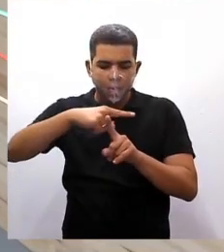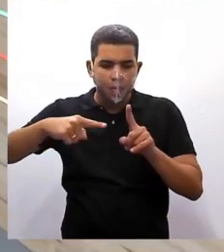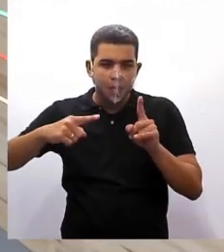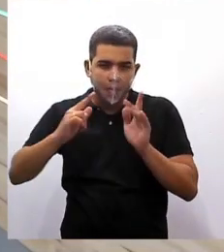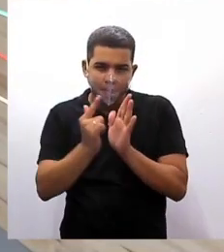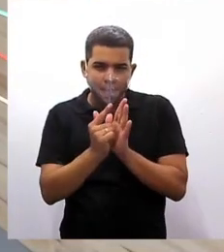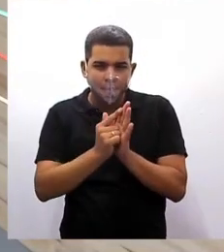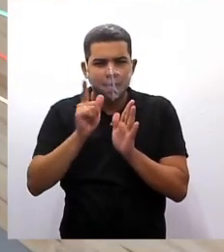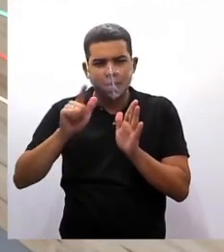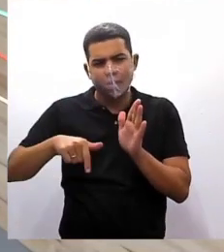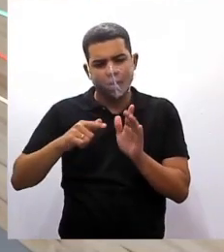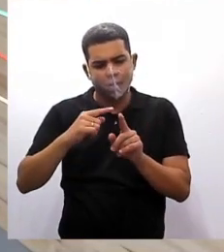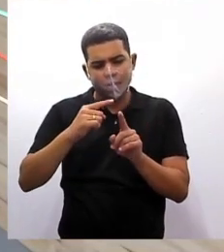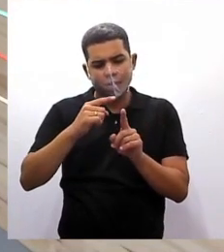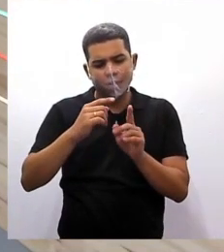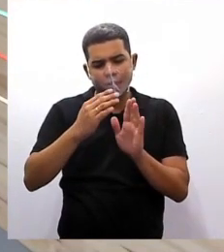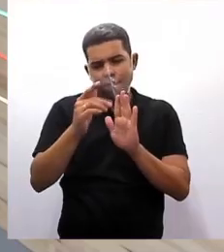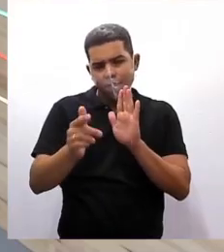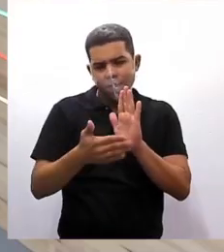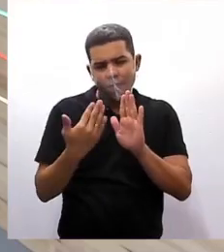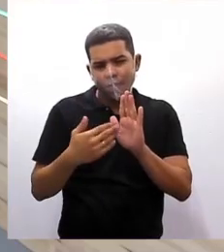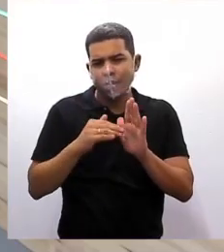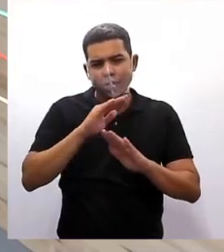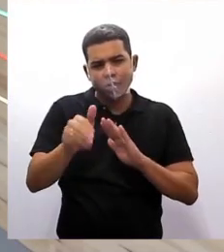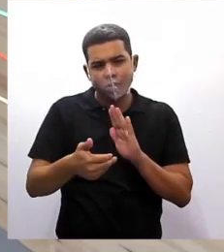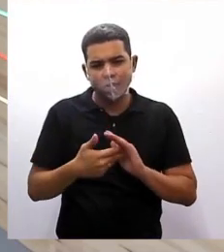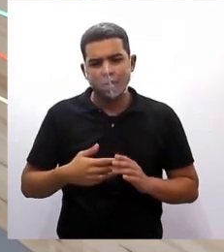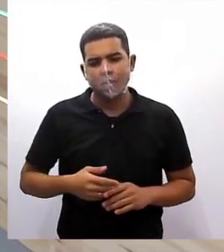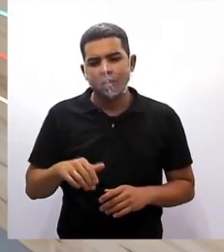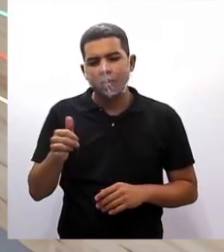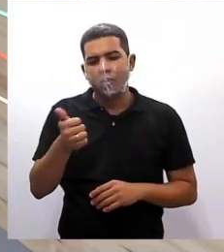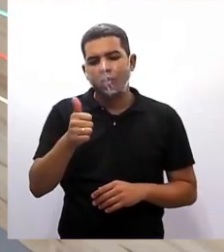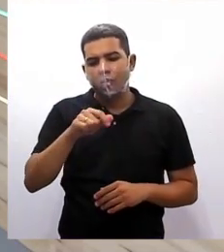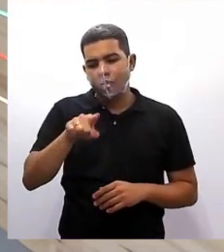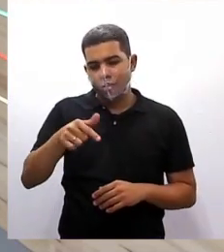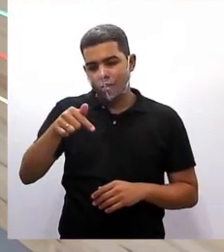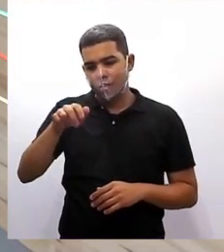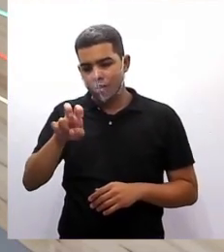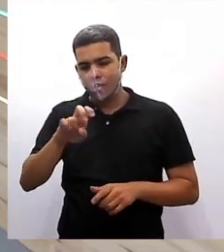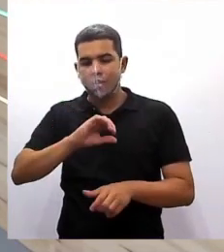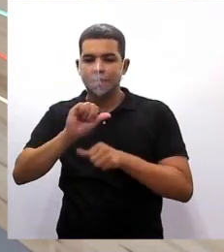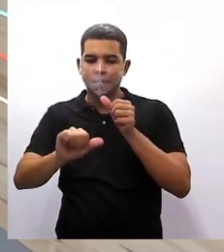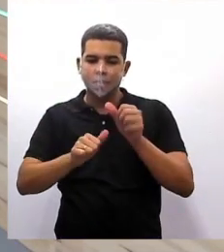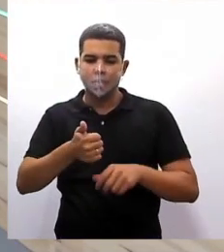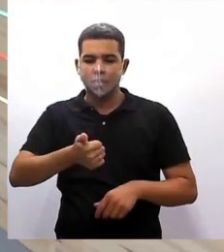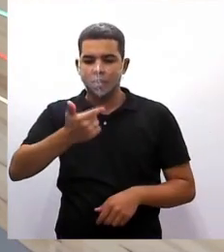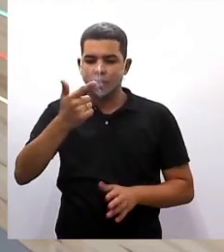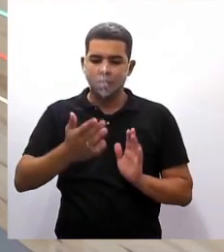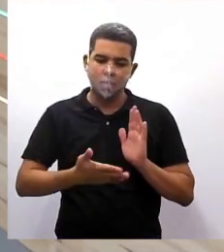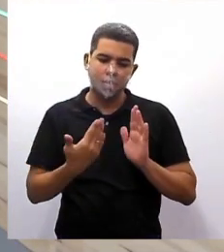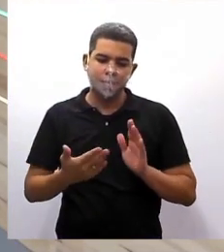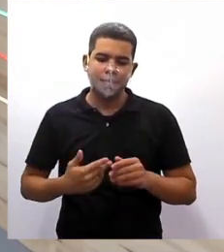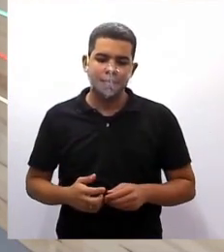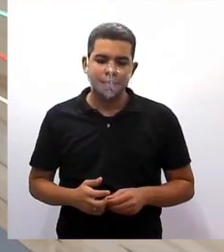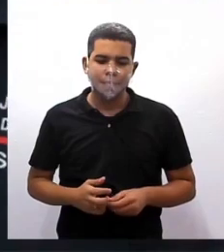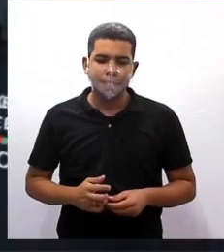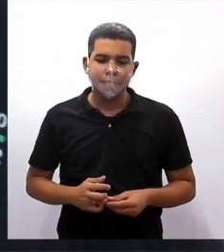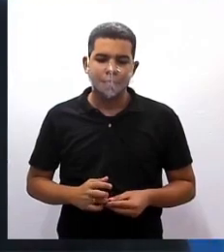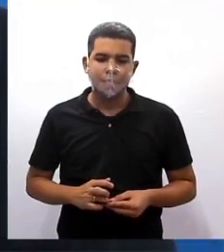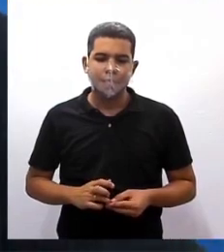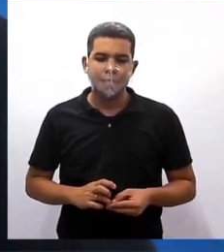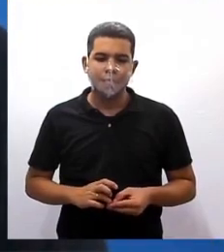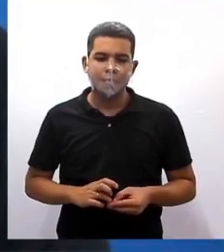página completa. Então, 11,75, então terá 12 páginas. Beleza? Então, observe aí na